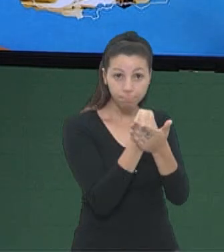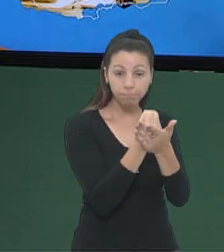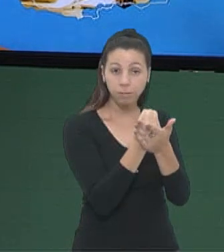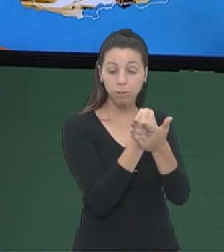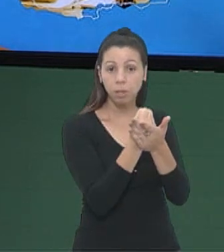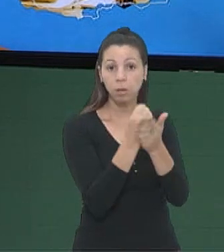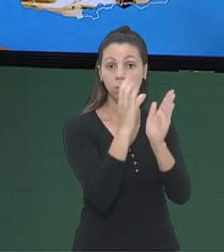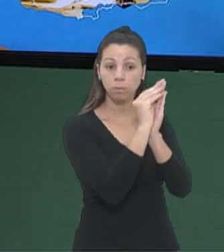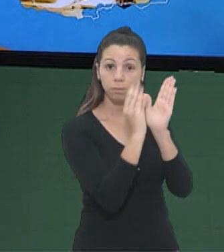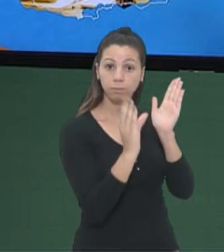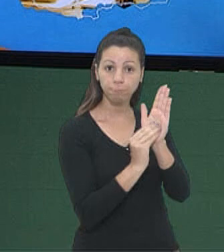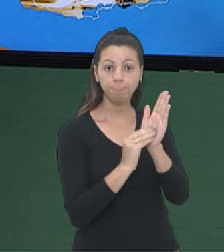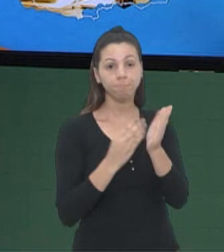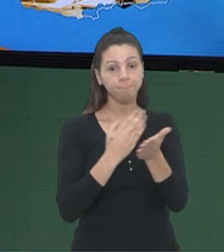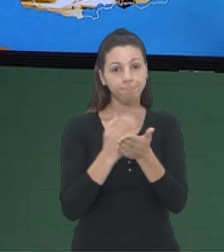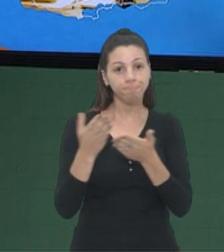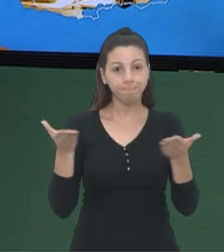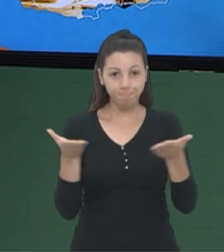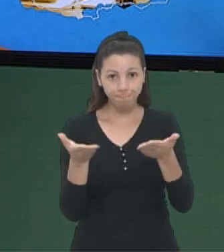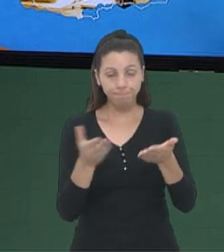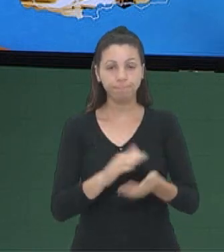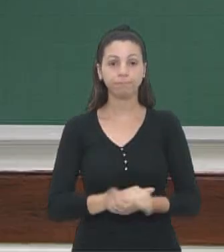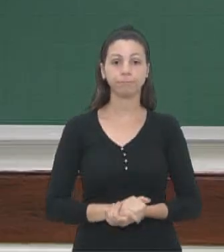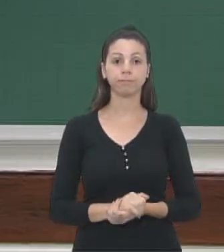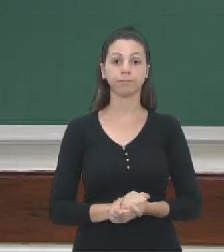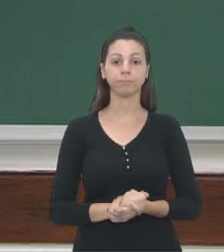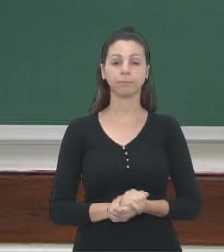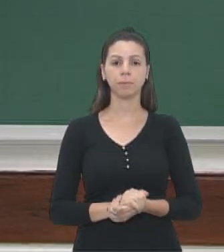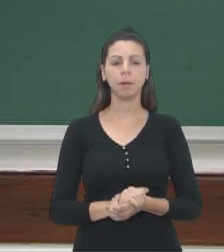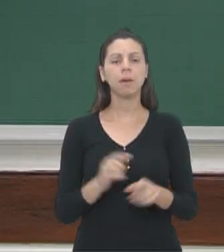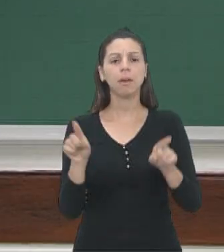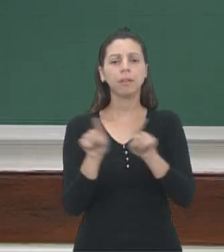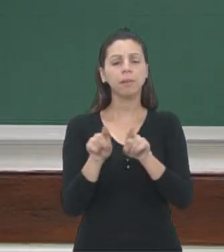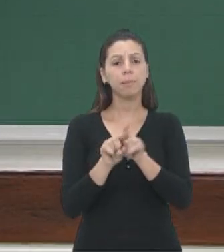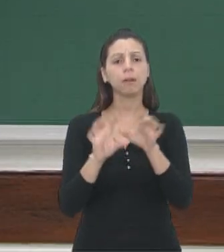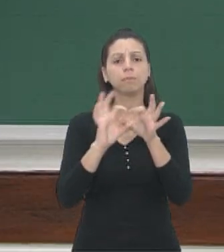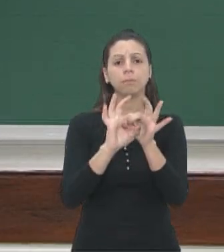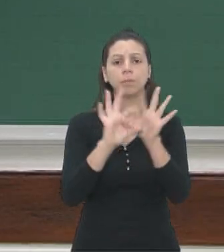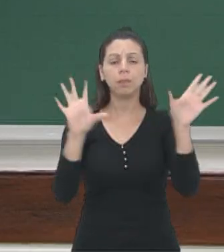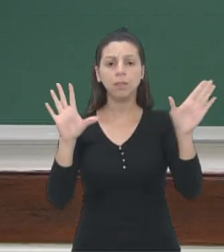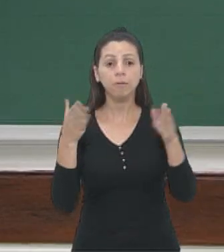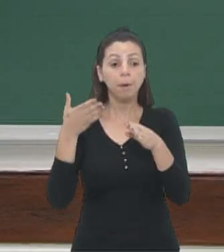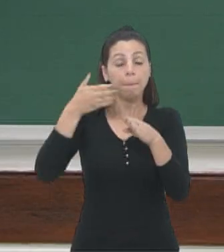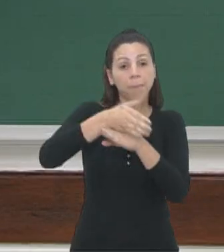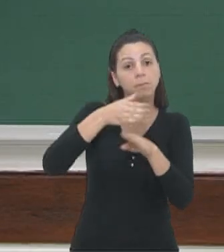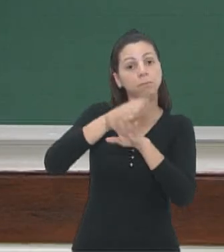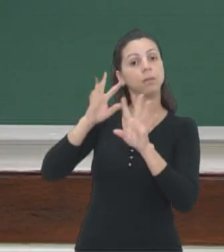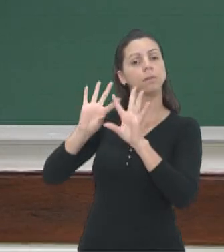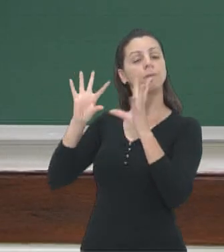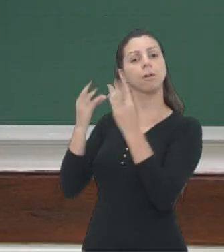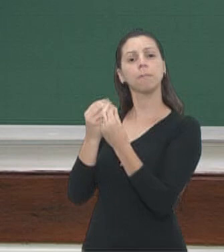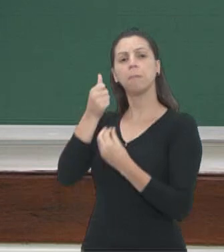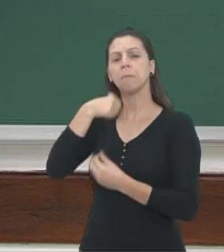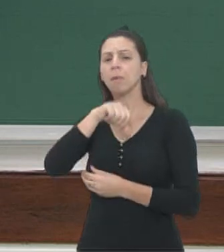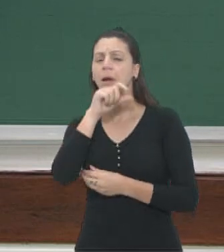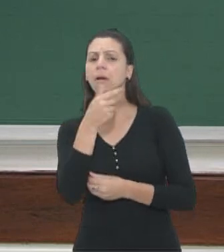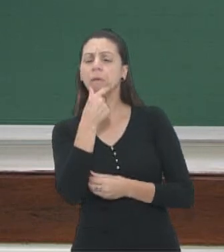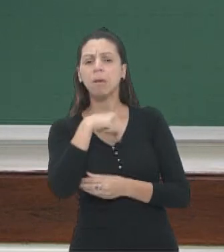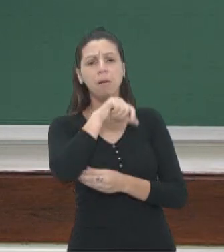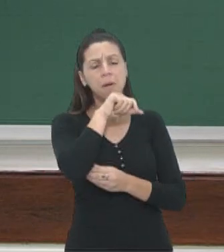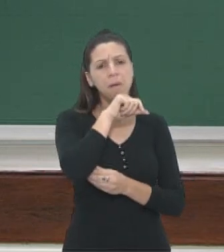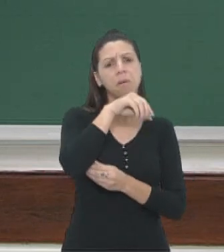anotações dos conteúdos que serão abordados na aula de hoje. E quero também deixar à vontade a participação das famílias, pais, mães,